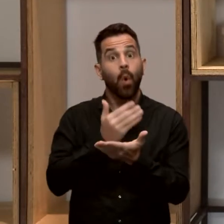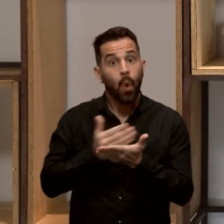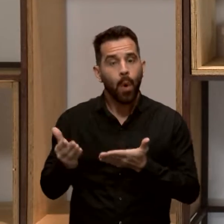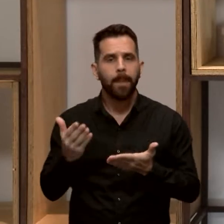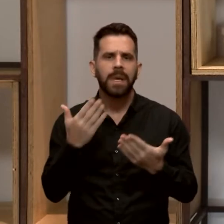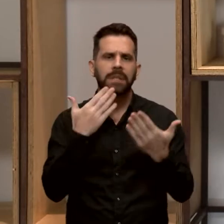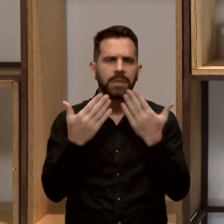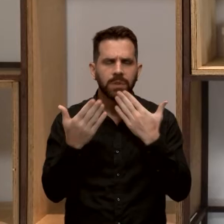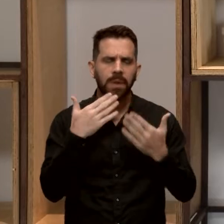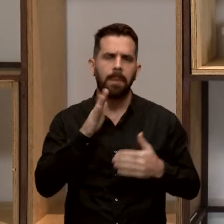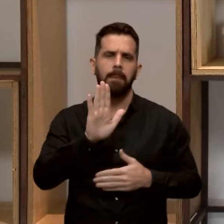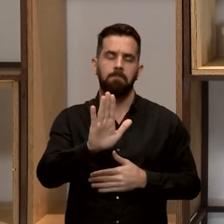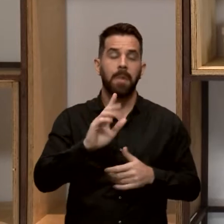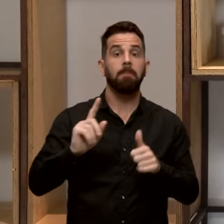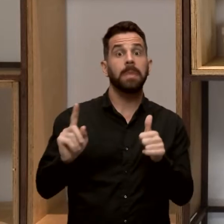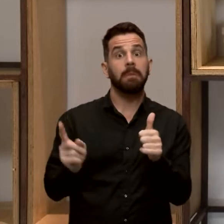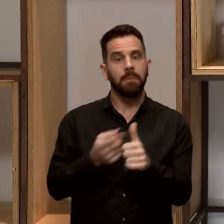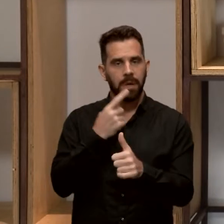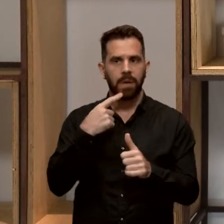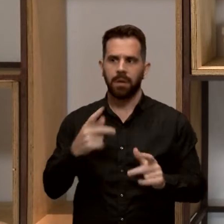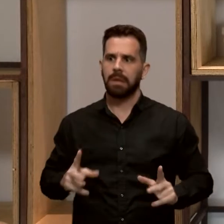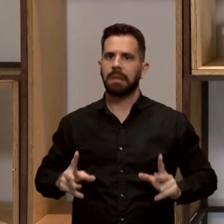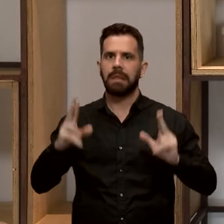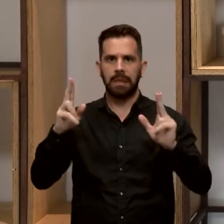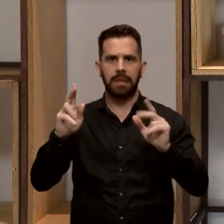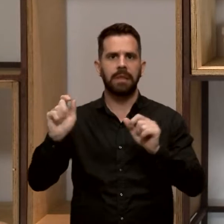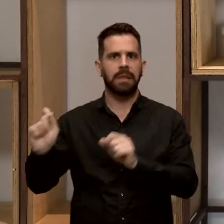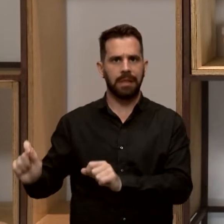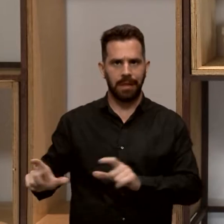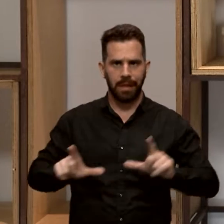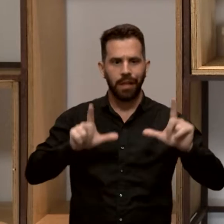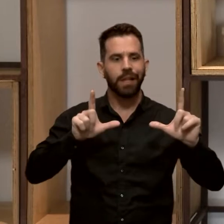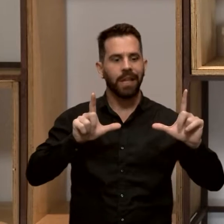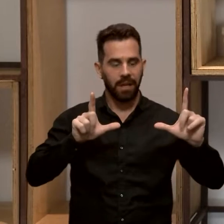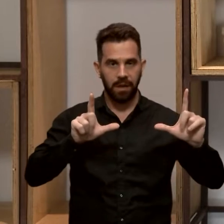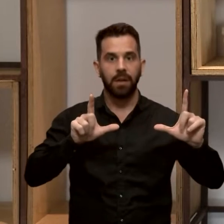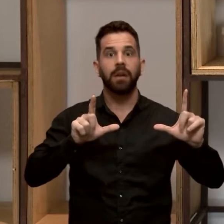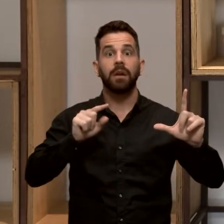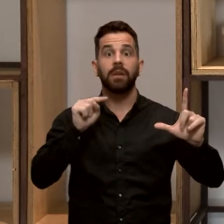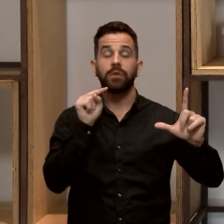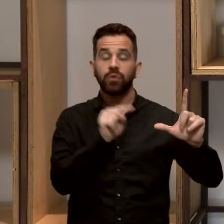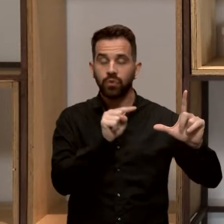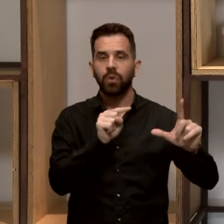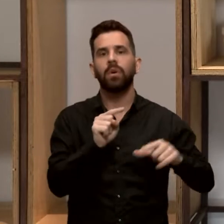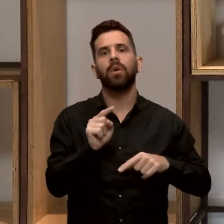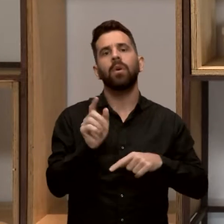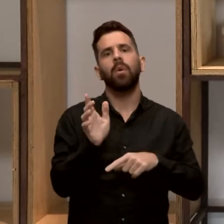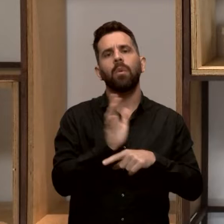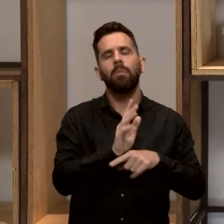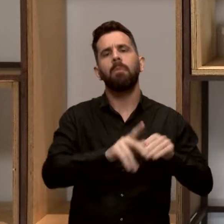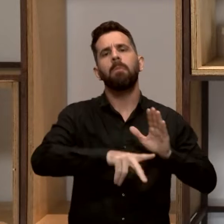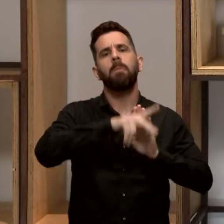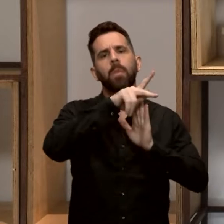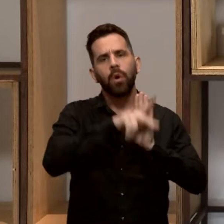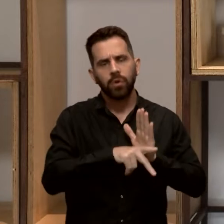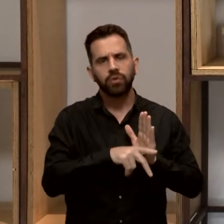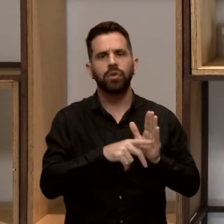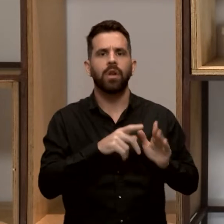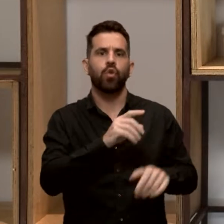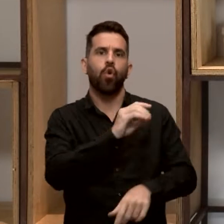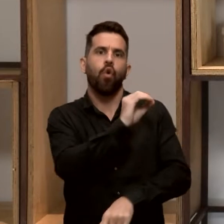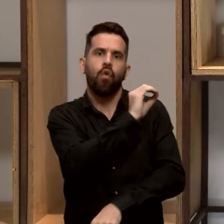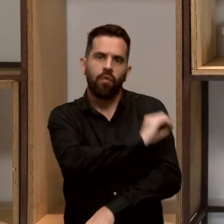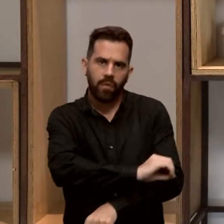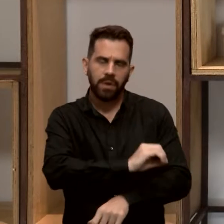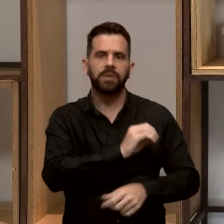quero rodar um trechinho do projeto, de uma das composições, na verdade, do projeto Oficina de Produção e Expressão Musical no